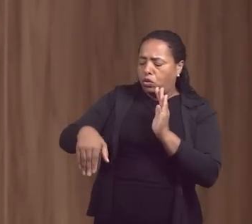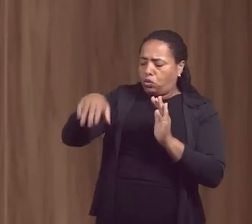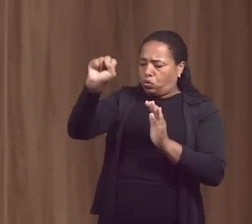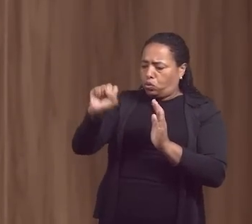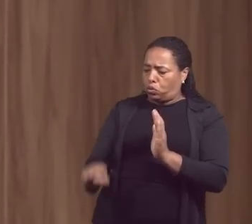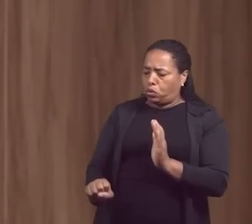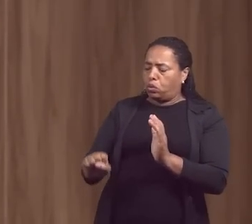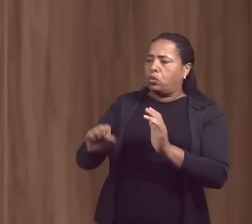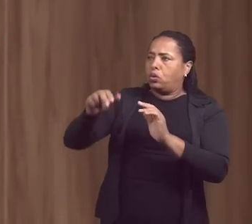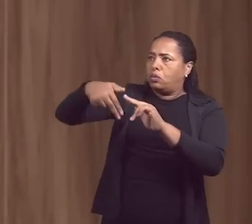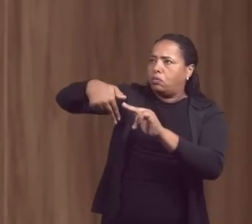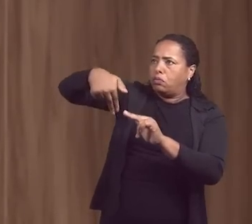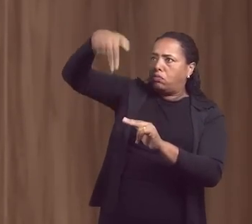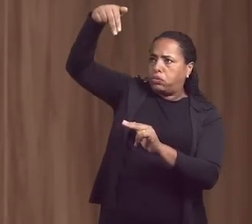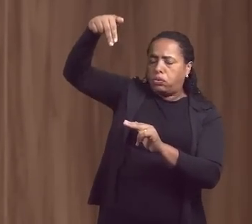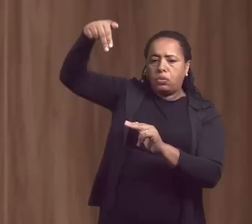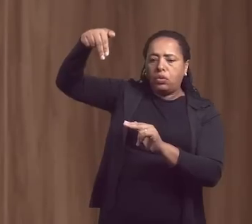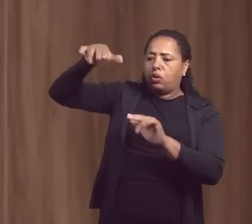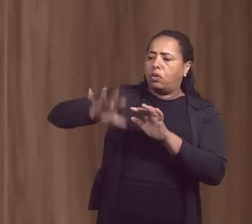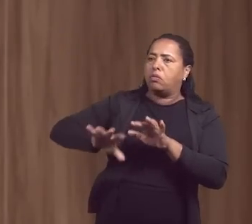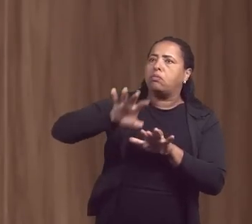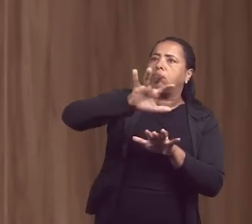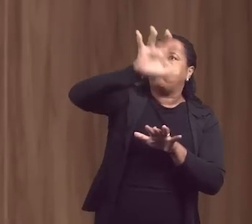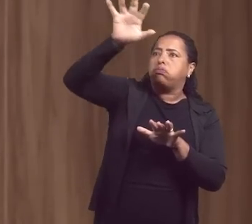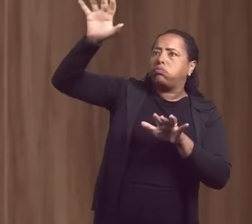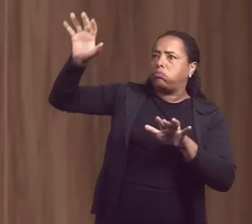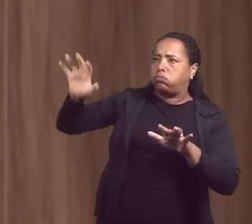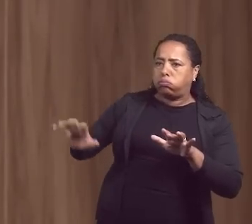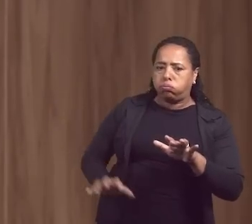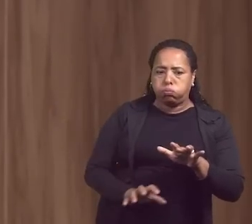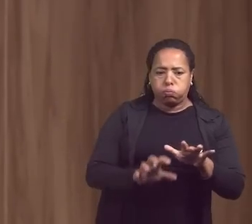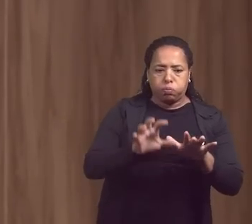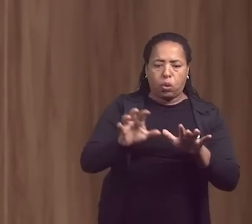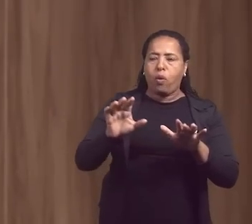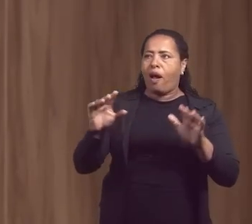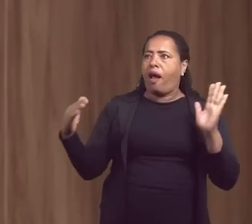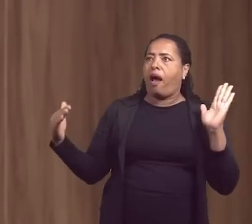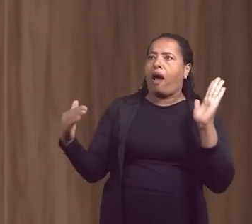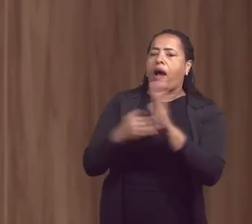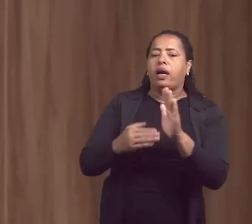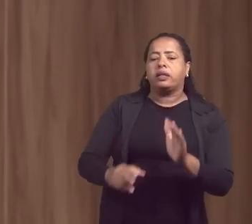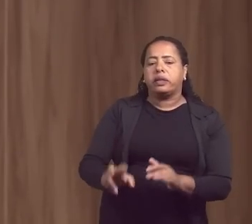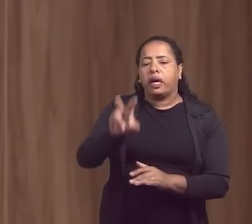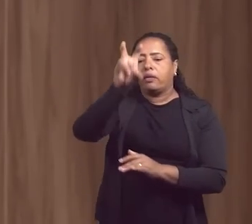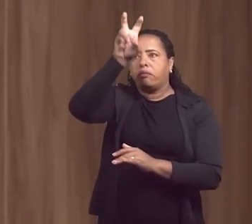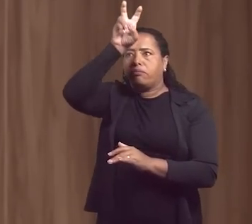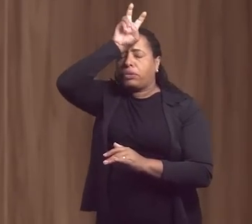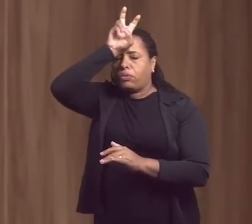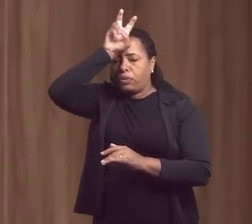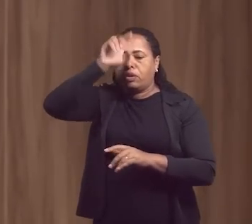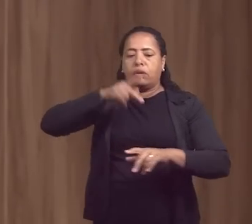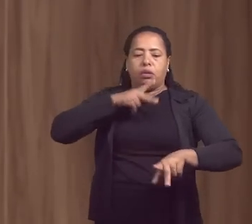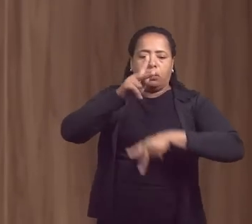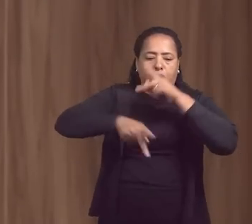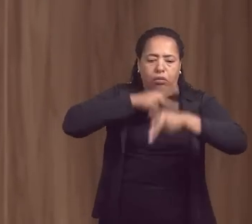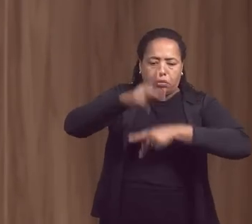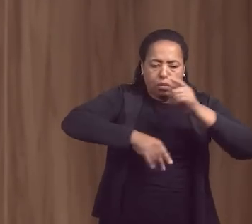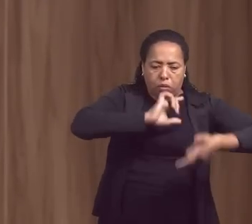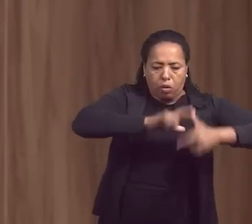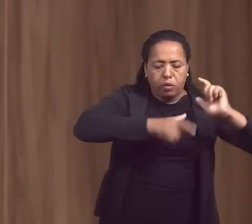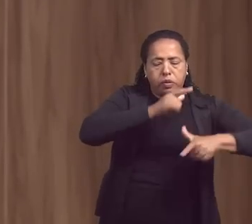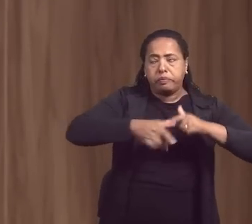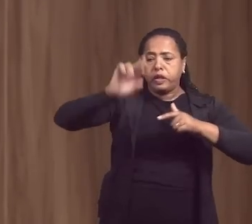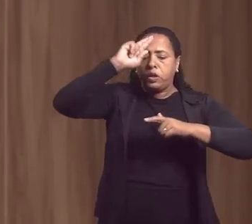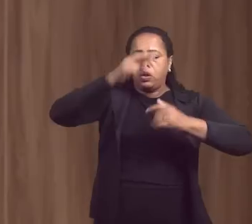divisão. É a transcrição daquilo que seria a posse da terra do povo de Israel. Então o Senhor